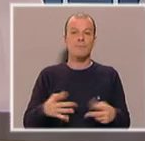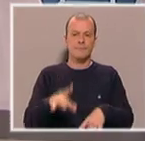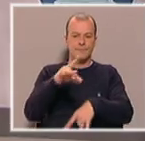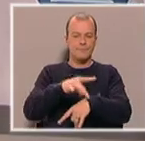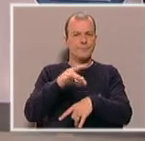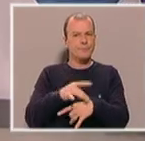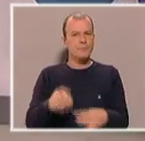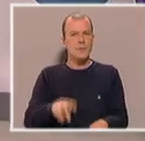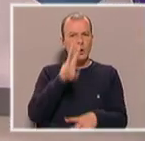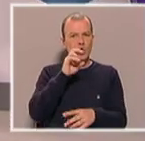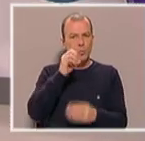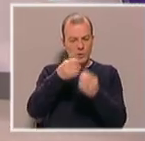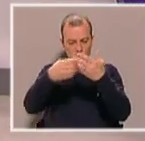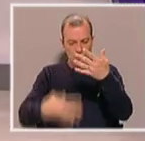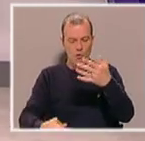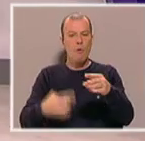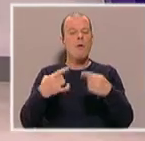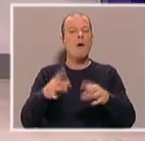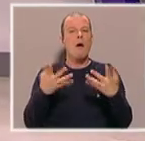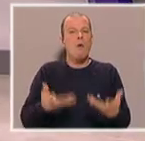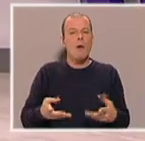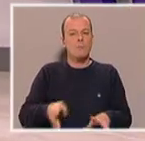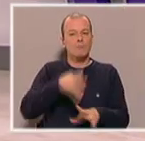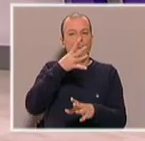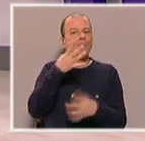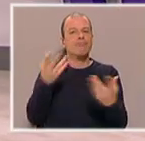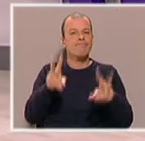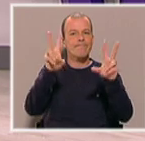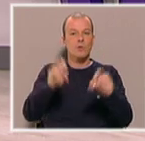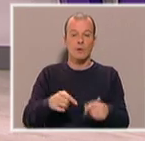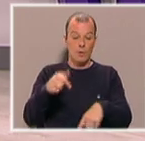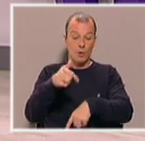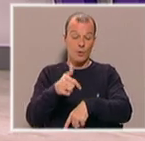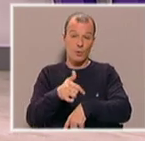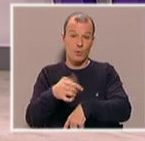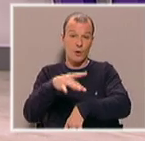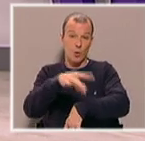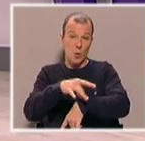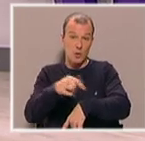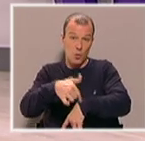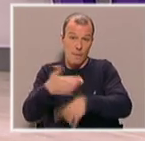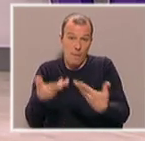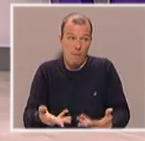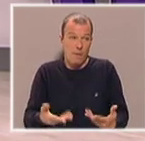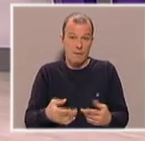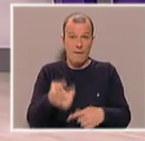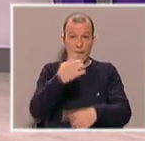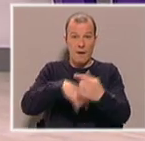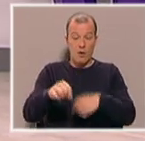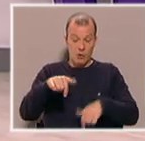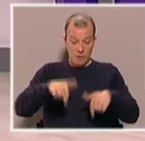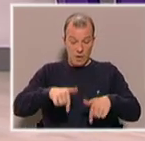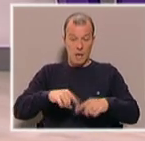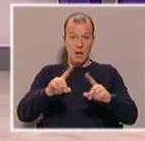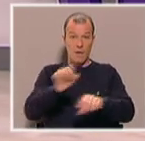doenças respiratórias, vamos agora abordar um bocadinho mais a doença que é a doença do momento, e é por isso mesmo que estamos nós aqui, estão vocês em casa e não